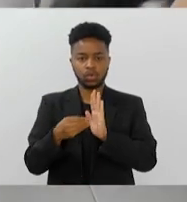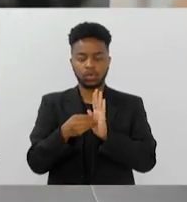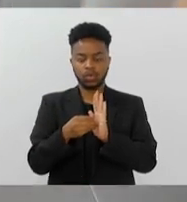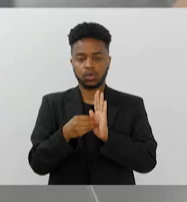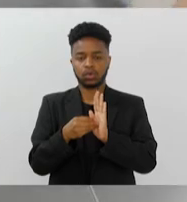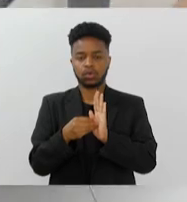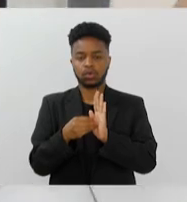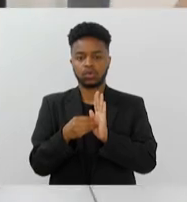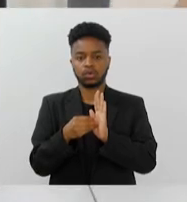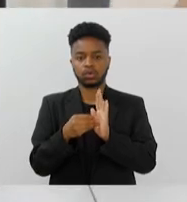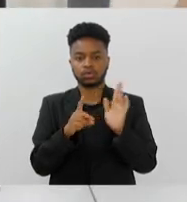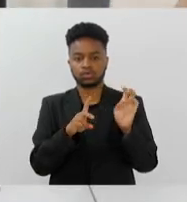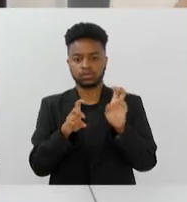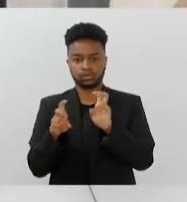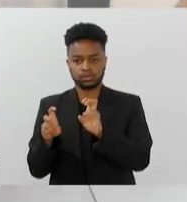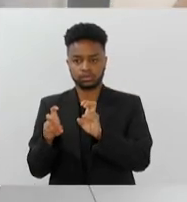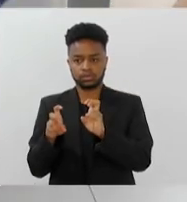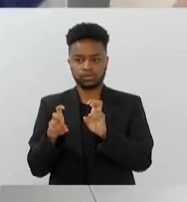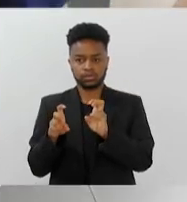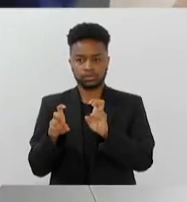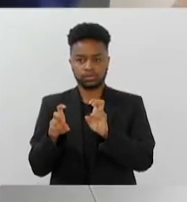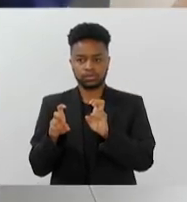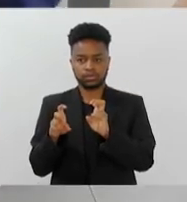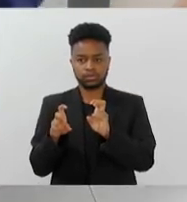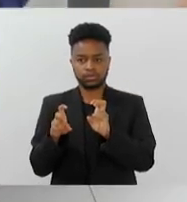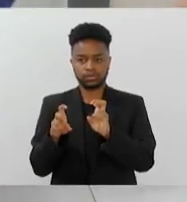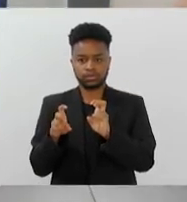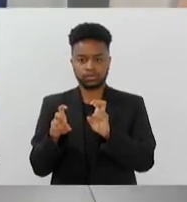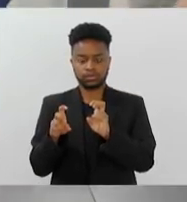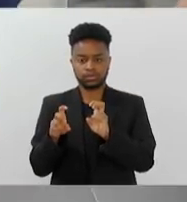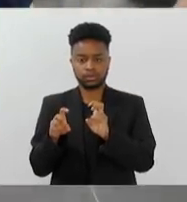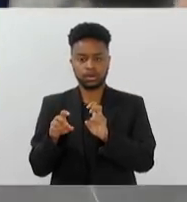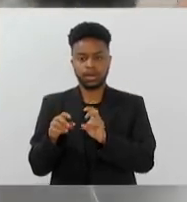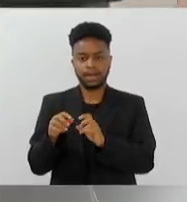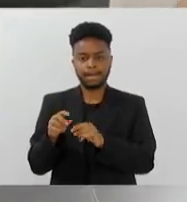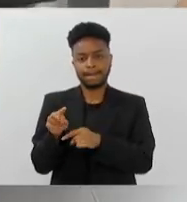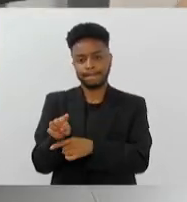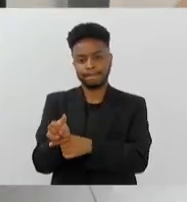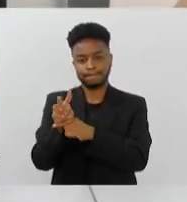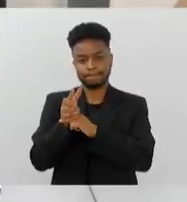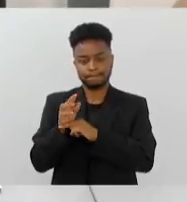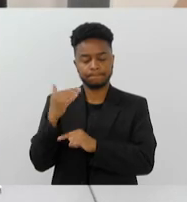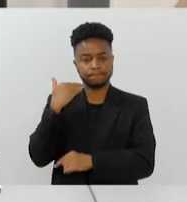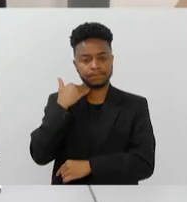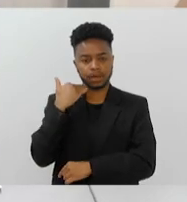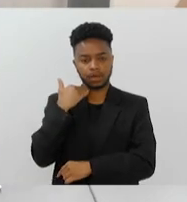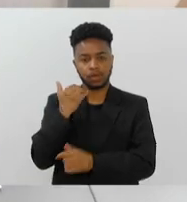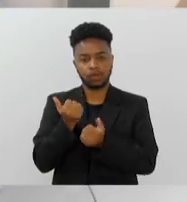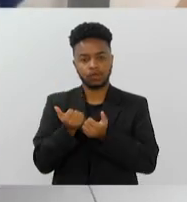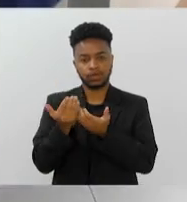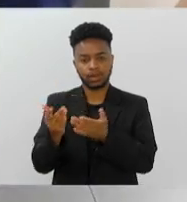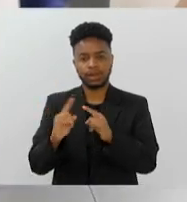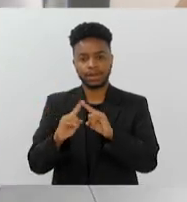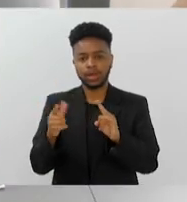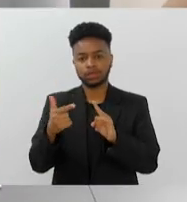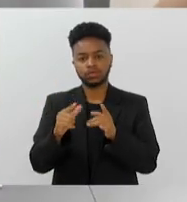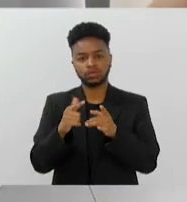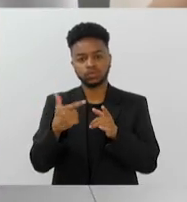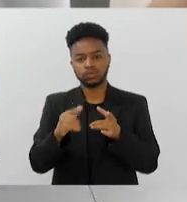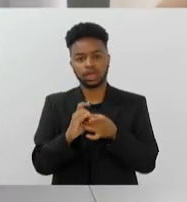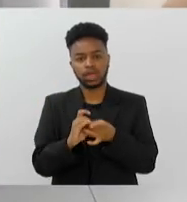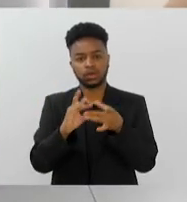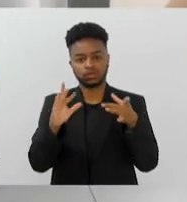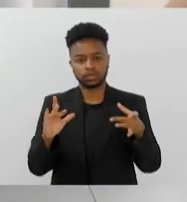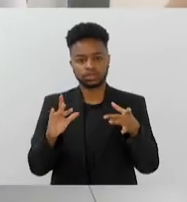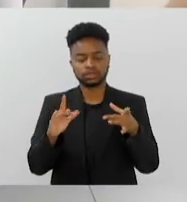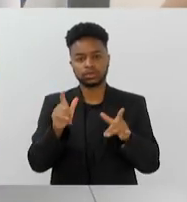caracterização com amostra grátis para empréstimos bancários concedidos sem autorização do consumidor